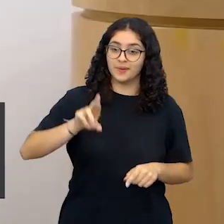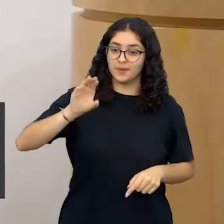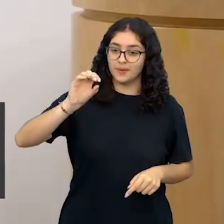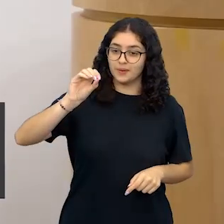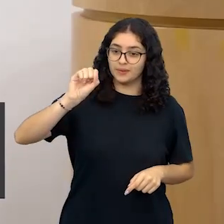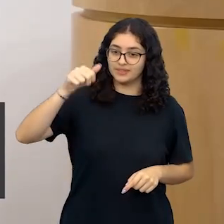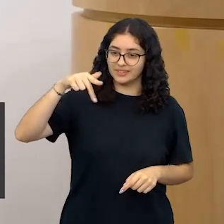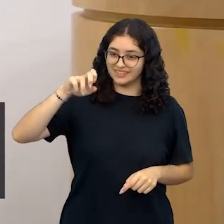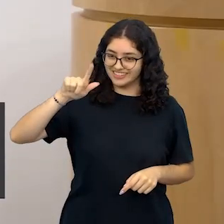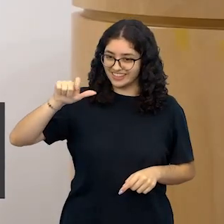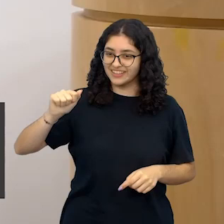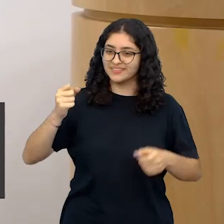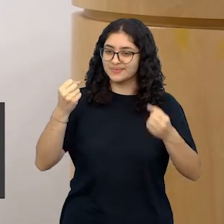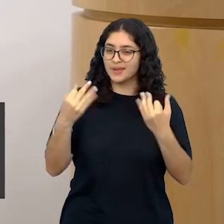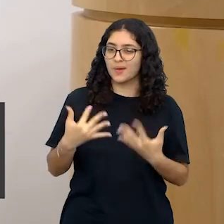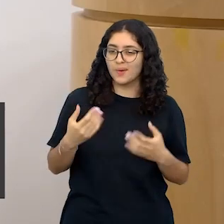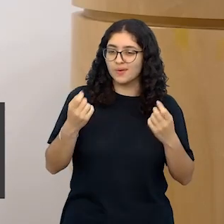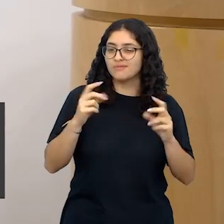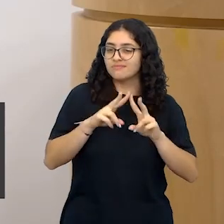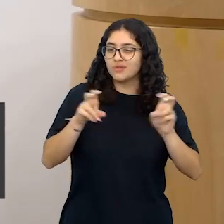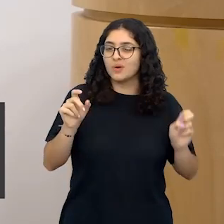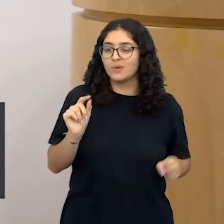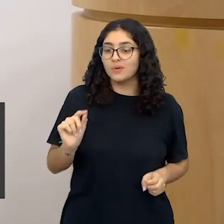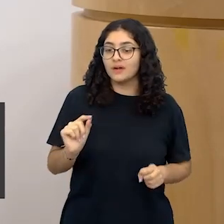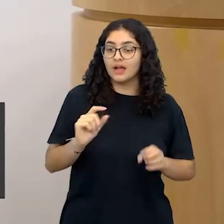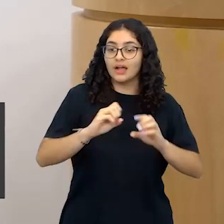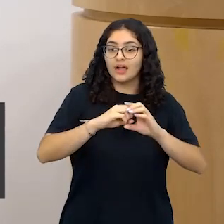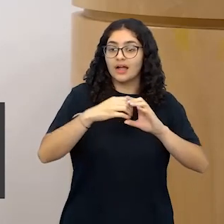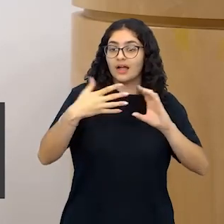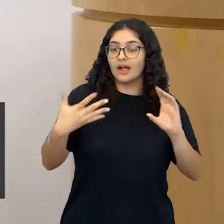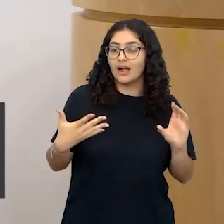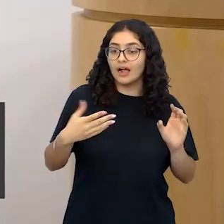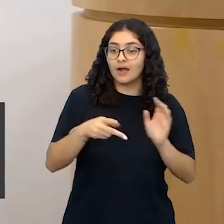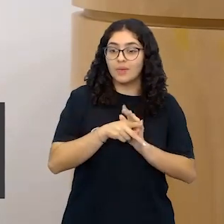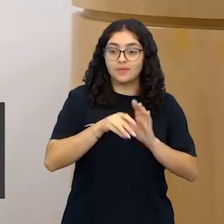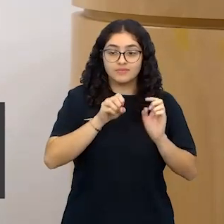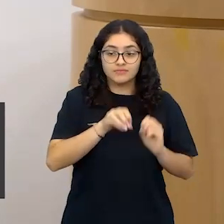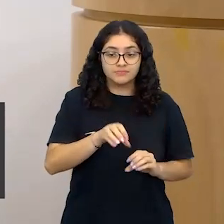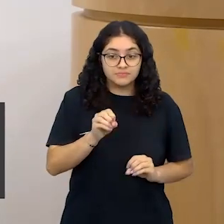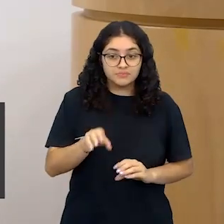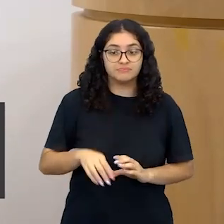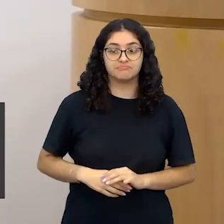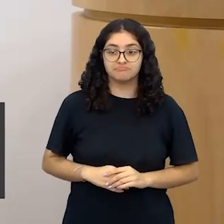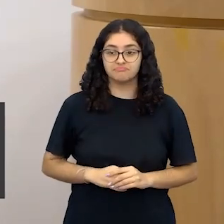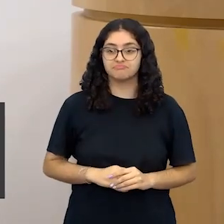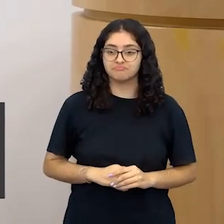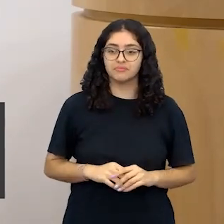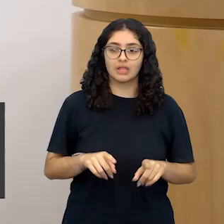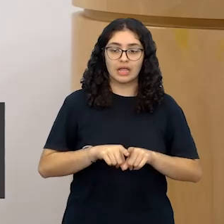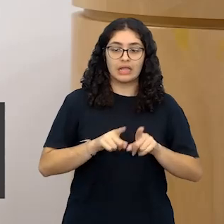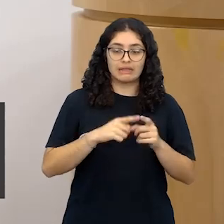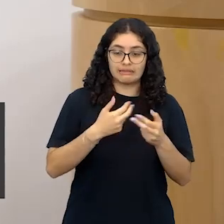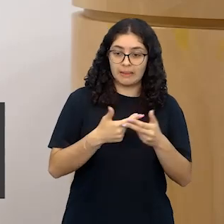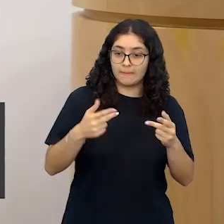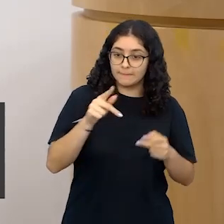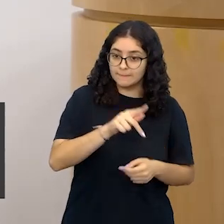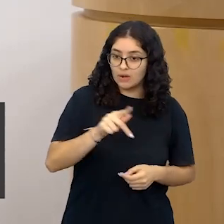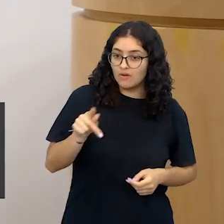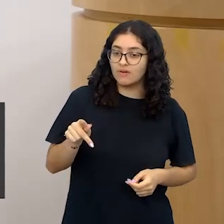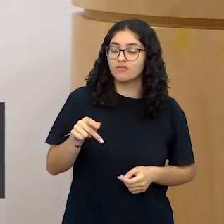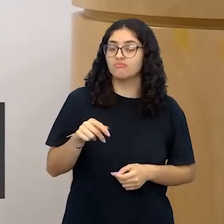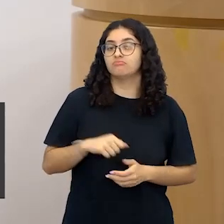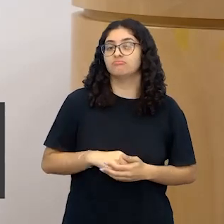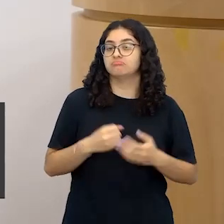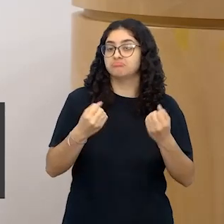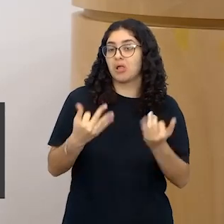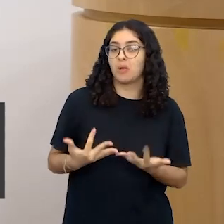Rosângela falando sobre aspectos de educando ou educação. E tem muitos professores, Adriano, que